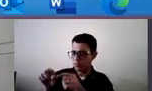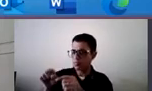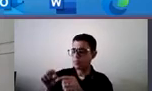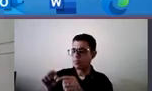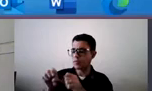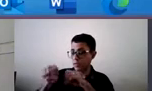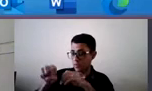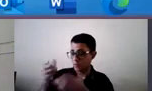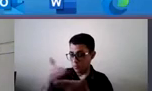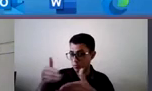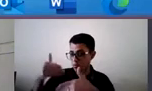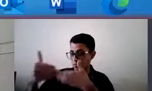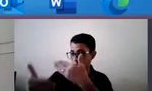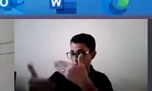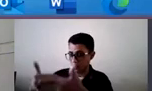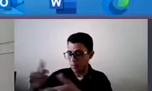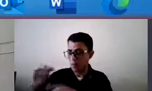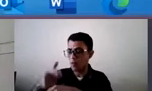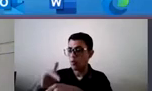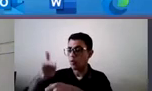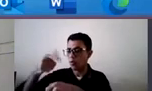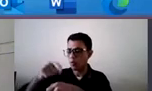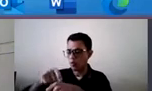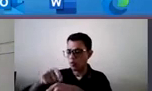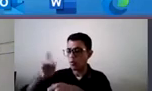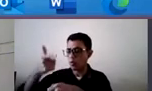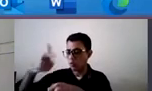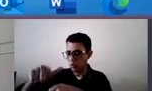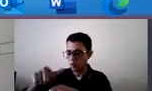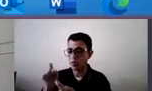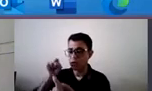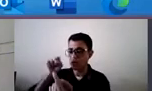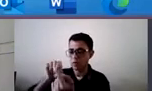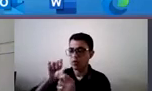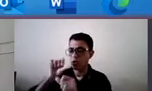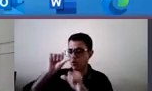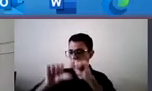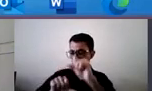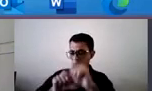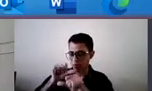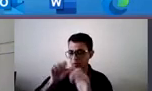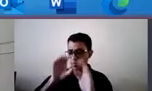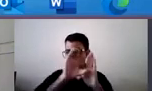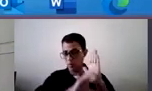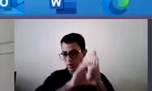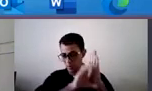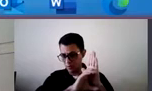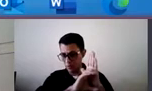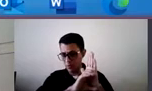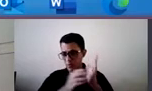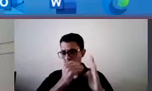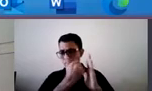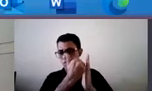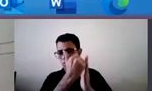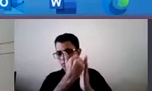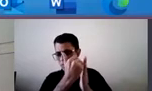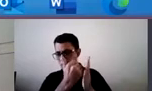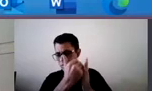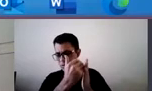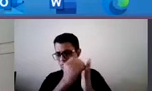mesmo passam a ter uma outra função na escola. Todas as mudanças de currículo, de introdução de novos